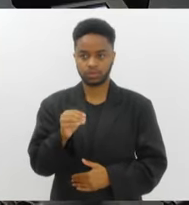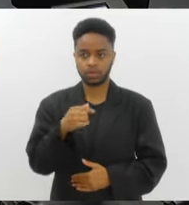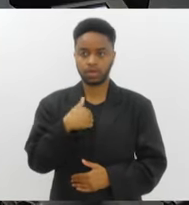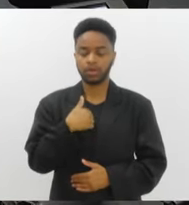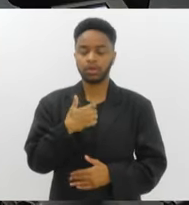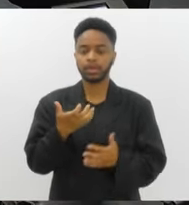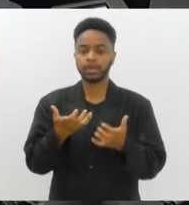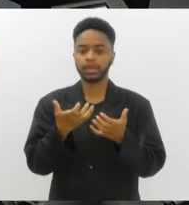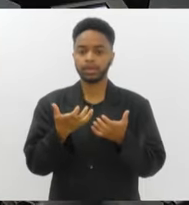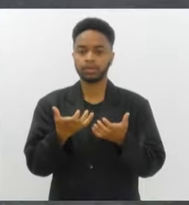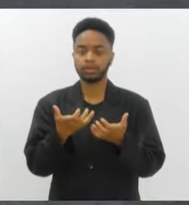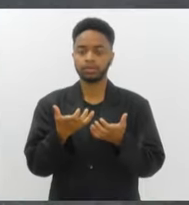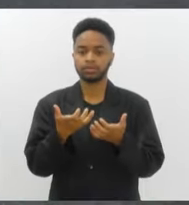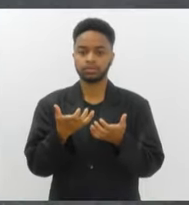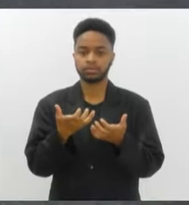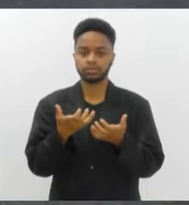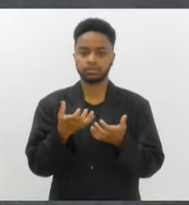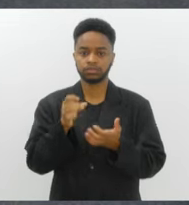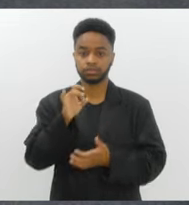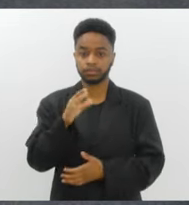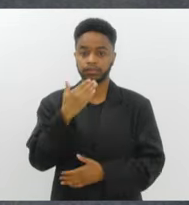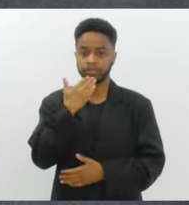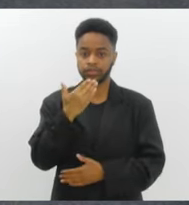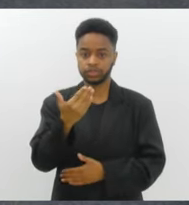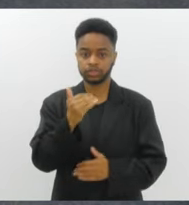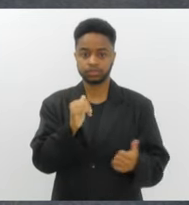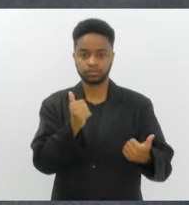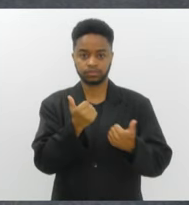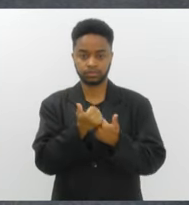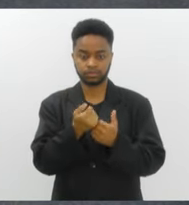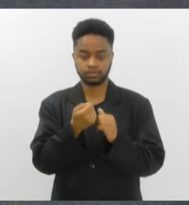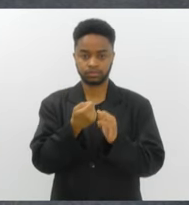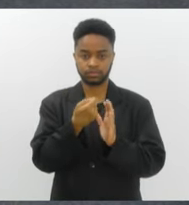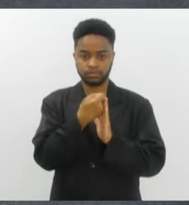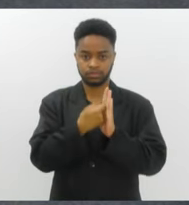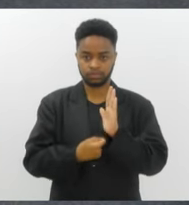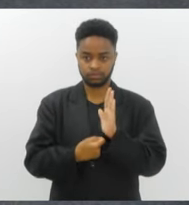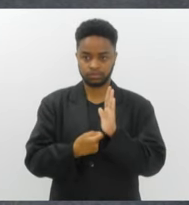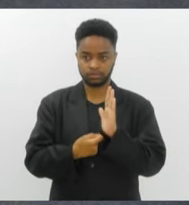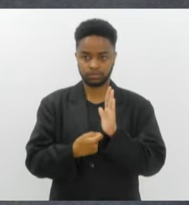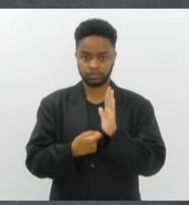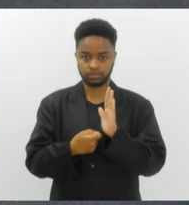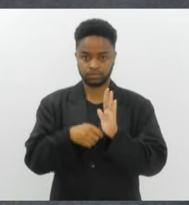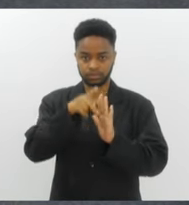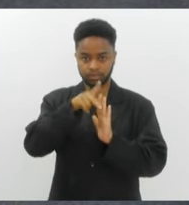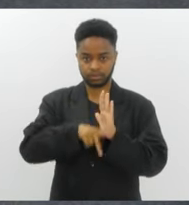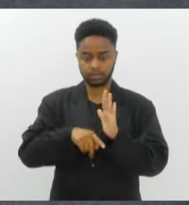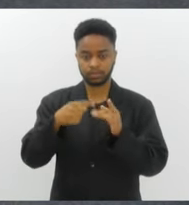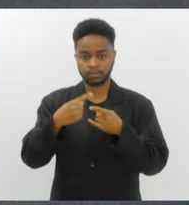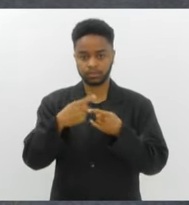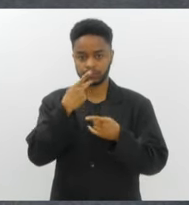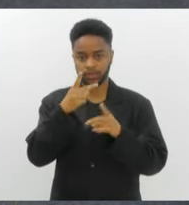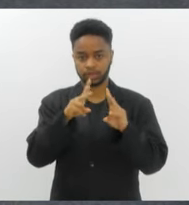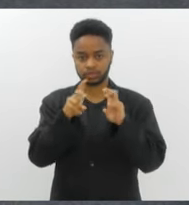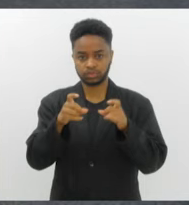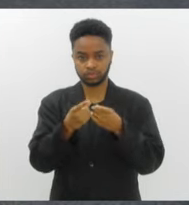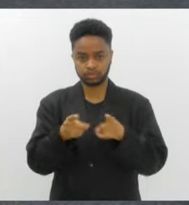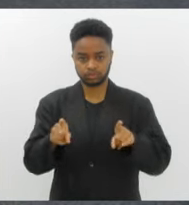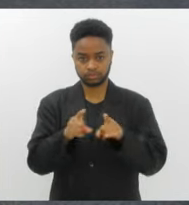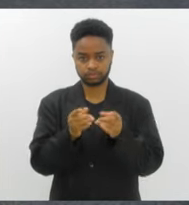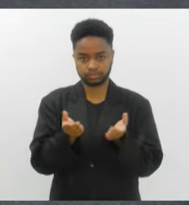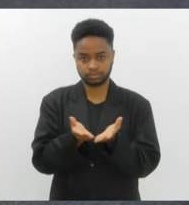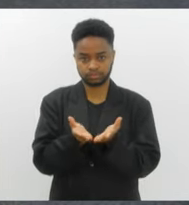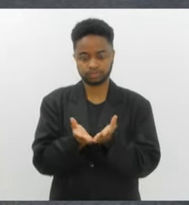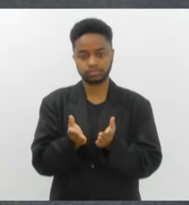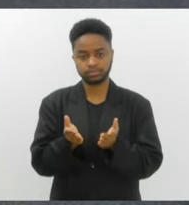só pedir coautoria nesse projeto, uma vez que se trata da música evangélica e o meu apreço